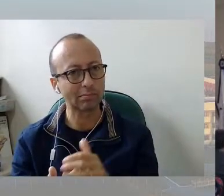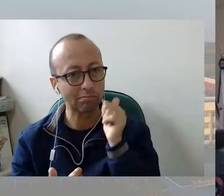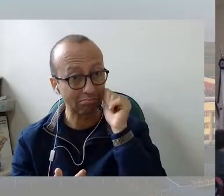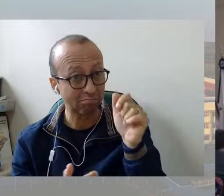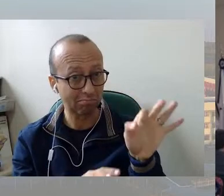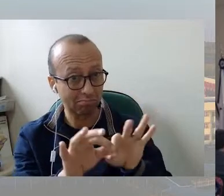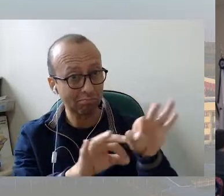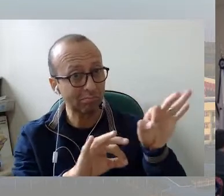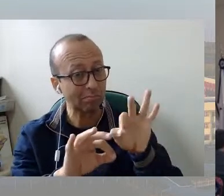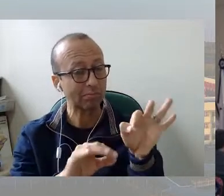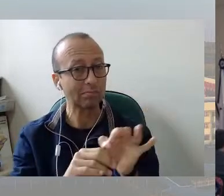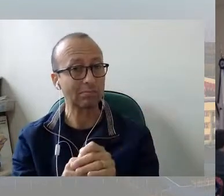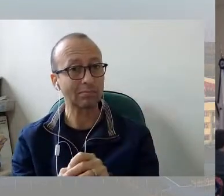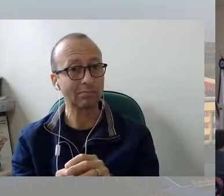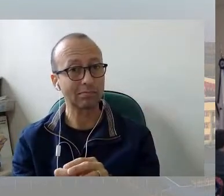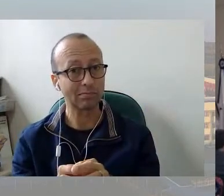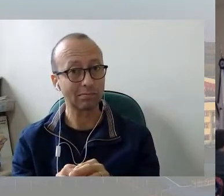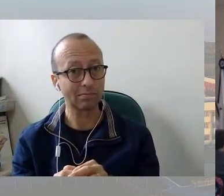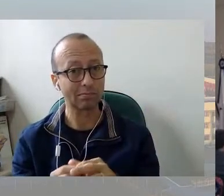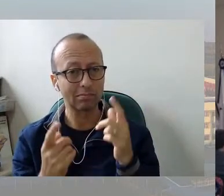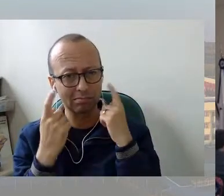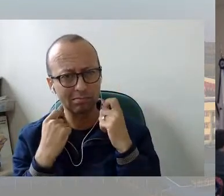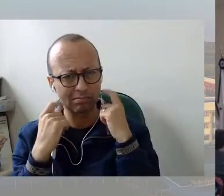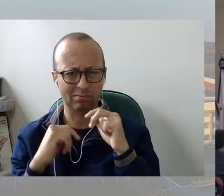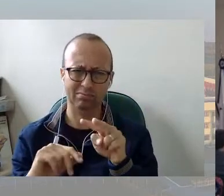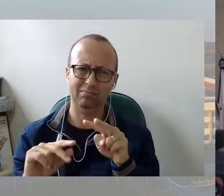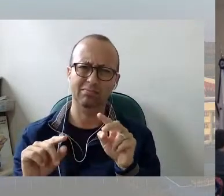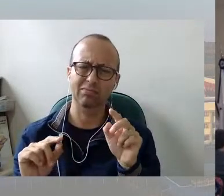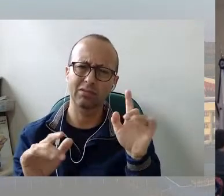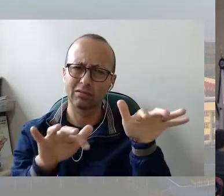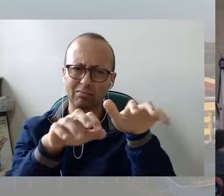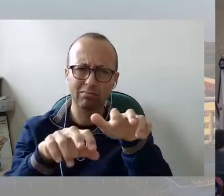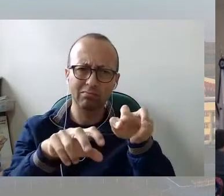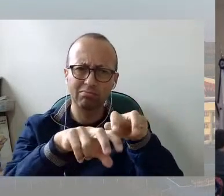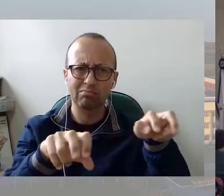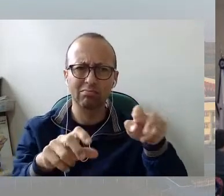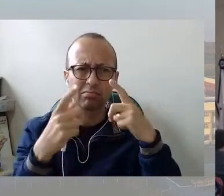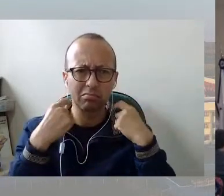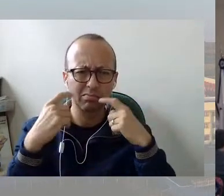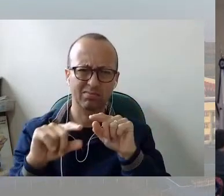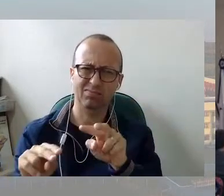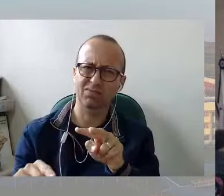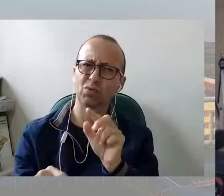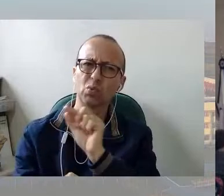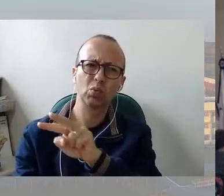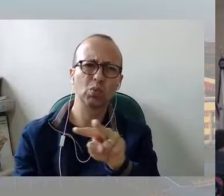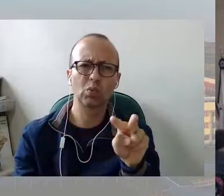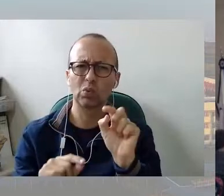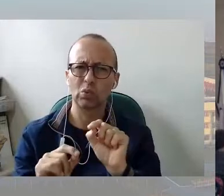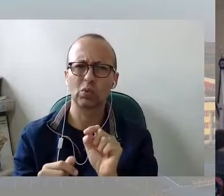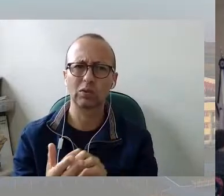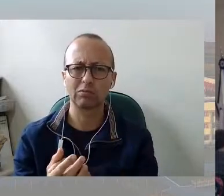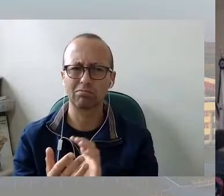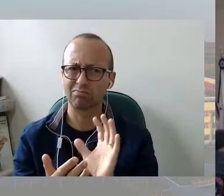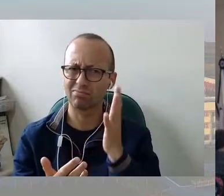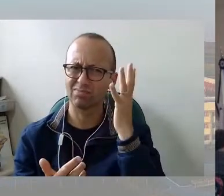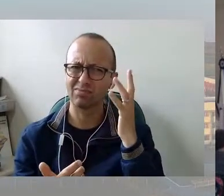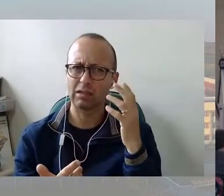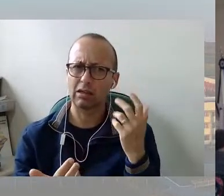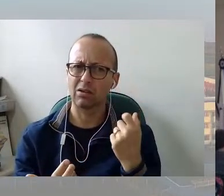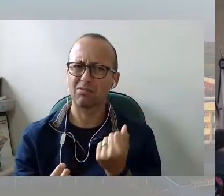organizaram o evento, chorando. Né? Eu nunca imaginei que eu fosse passar